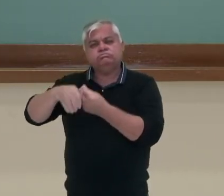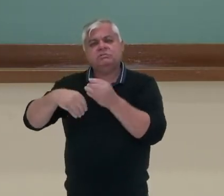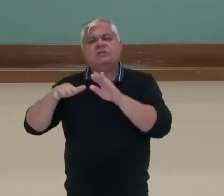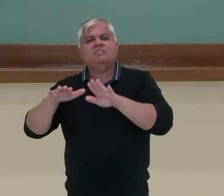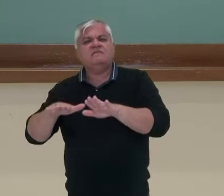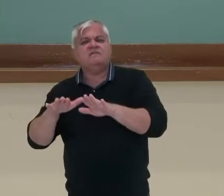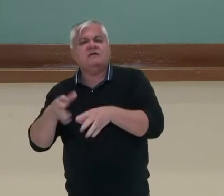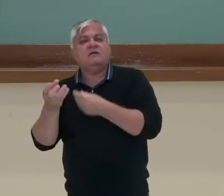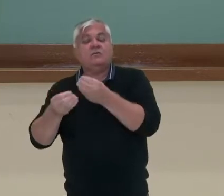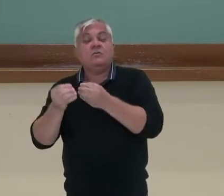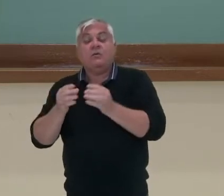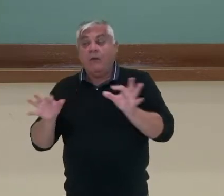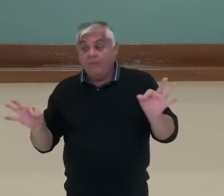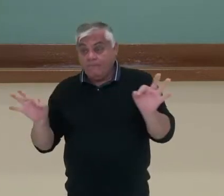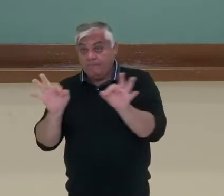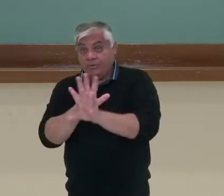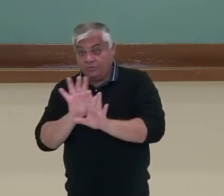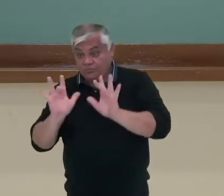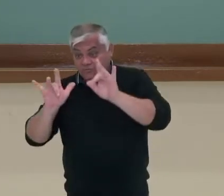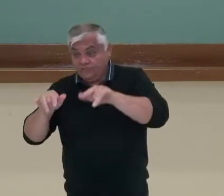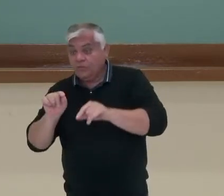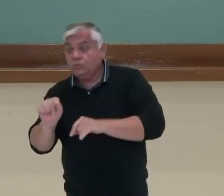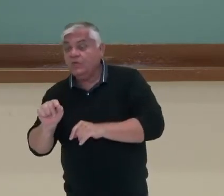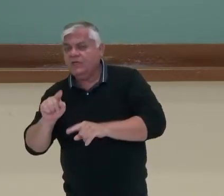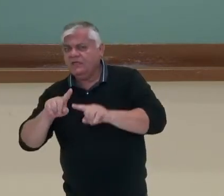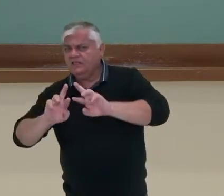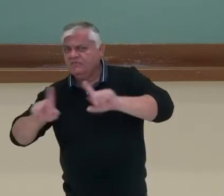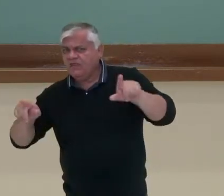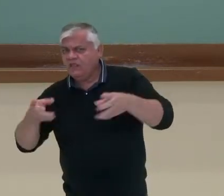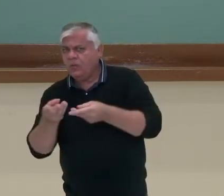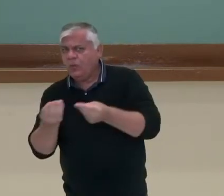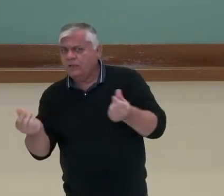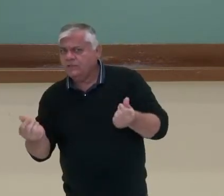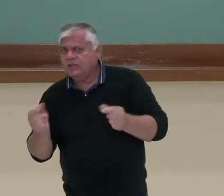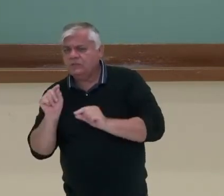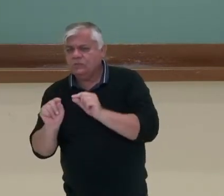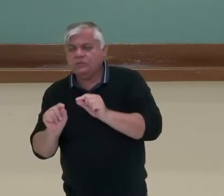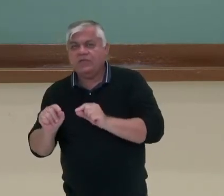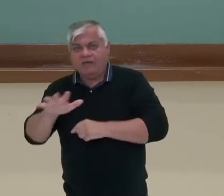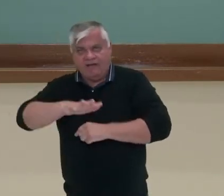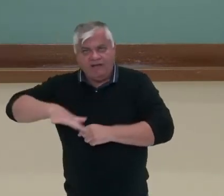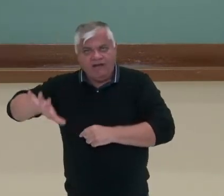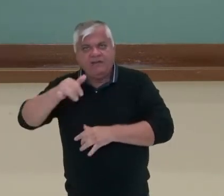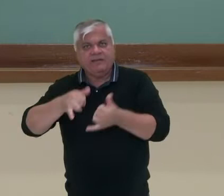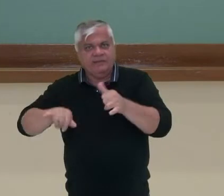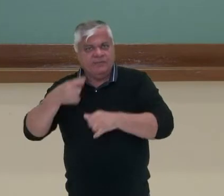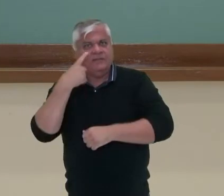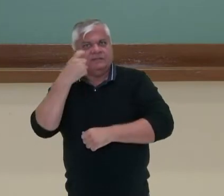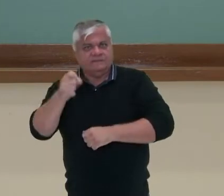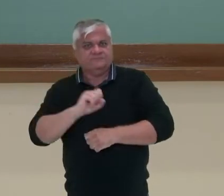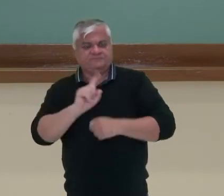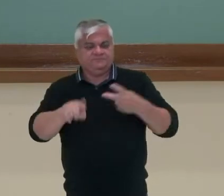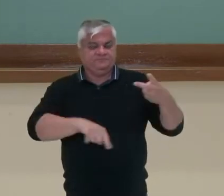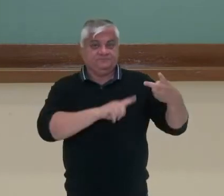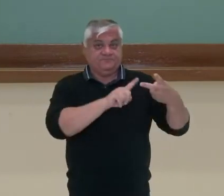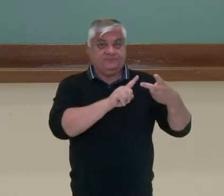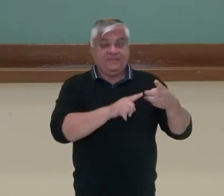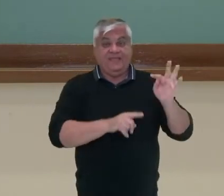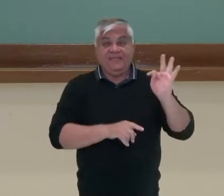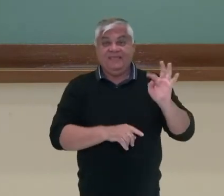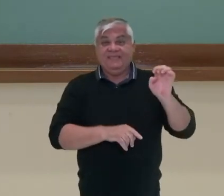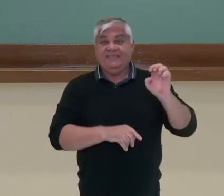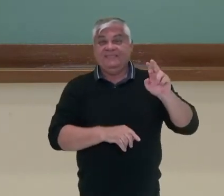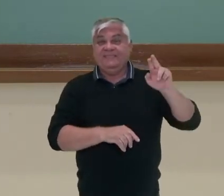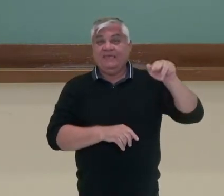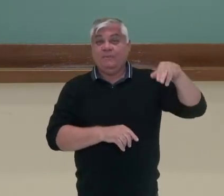diferença no produto final, na qualidade, no tempo de produção. Então é uma área da química bem interessante. E a termodinâmica é o